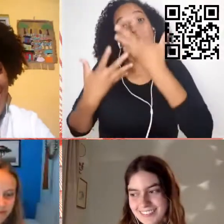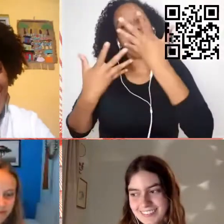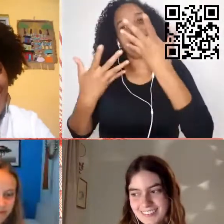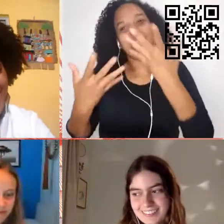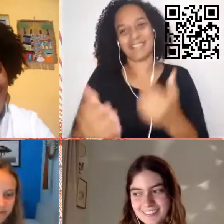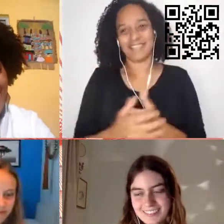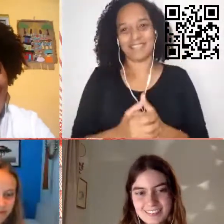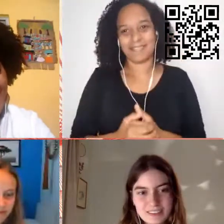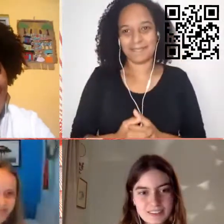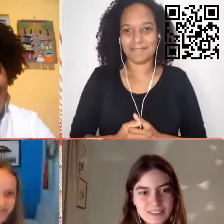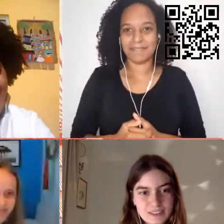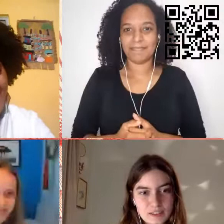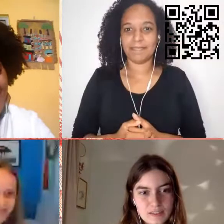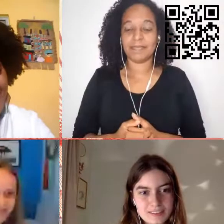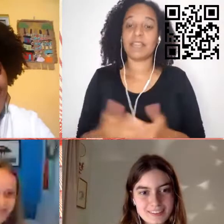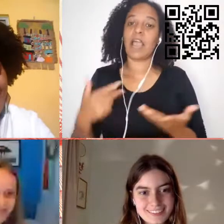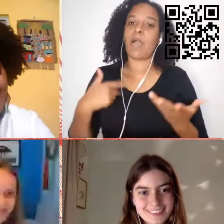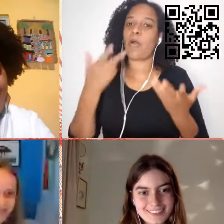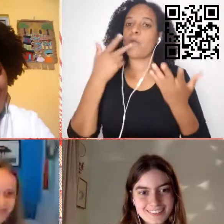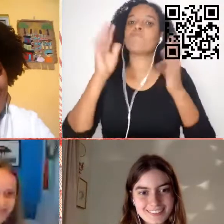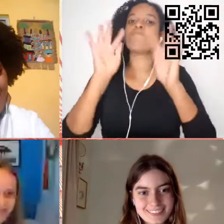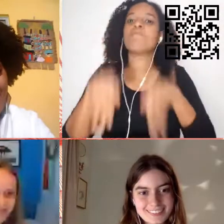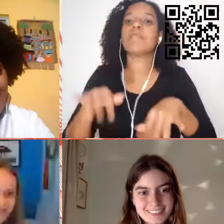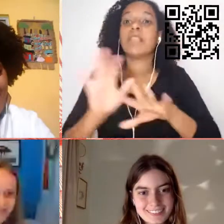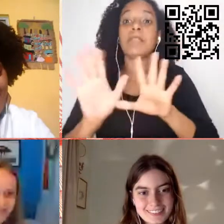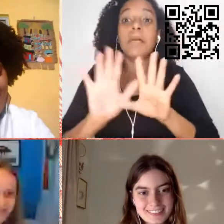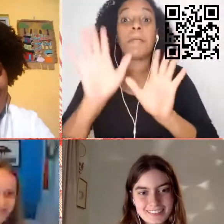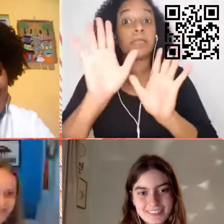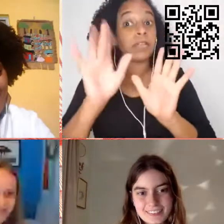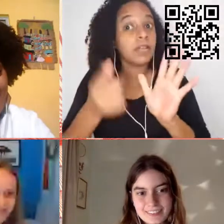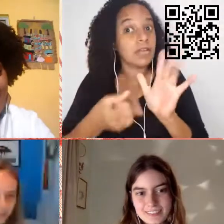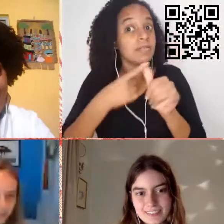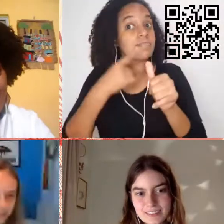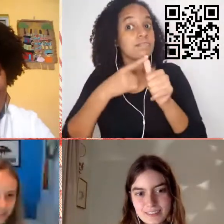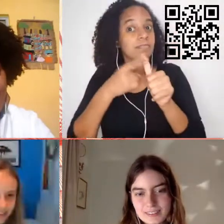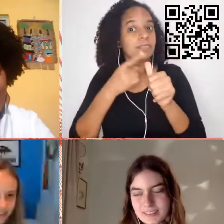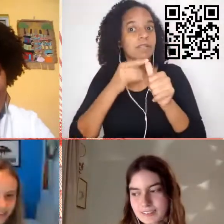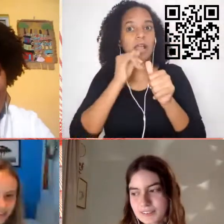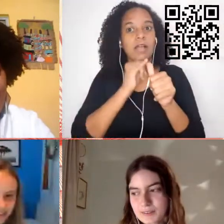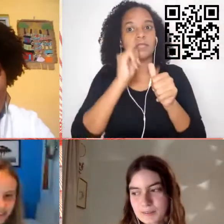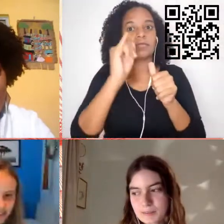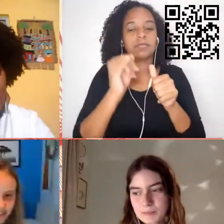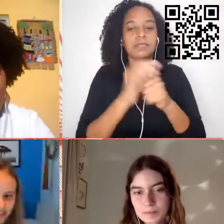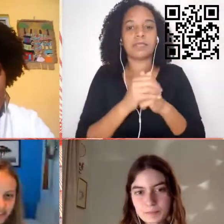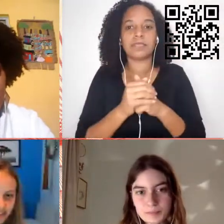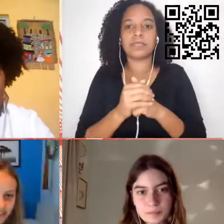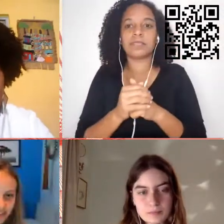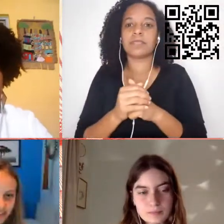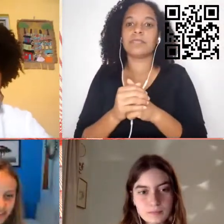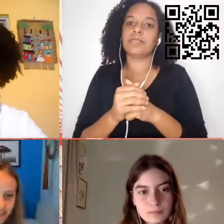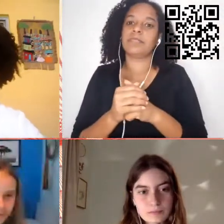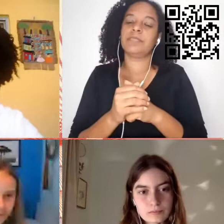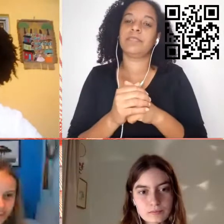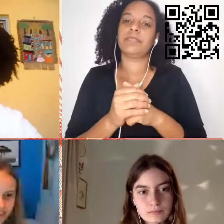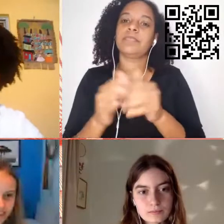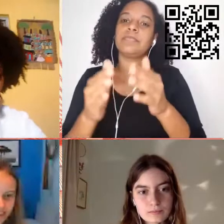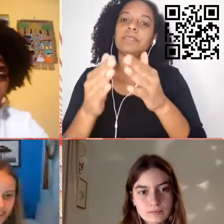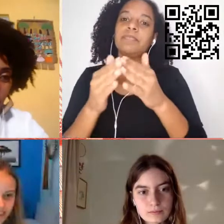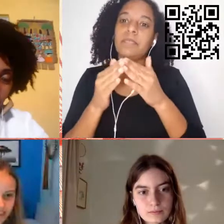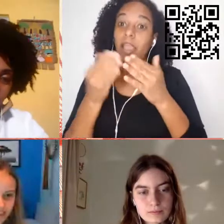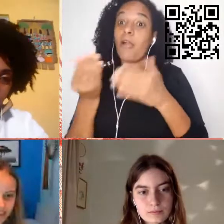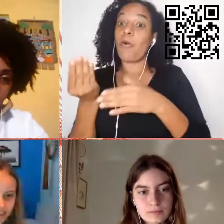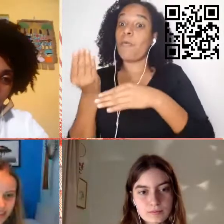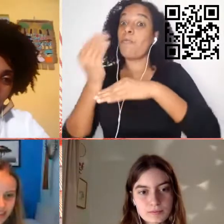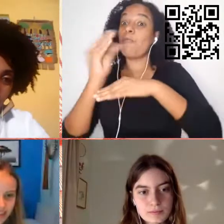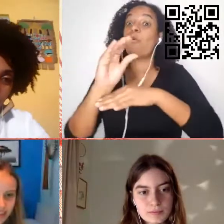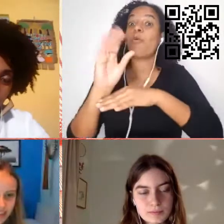por agora eu vou me despedir, mas antes de me despedir, eu vou pedir para os meninos colocarem